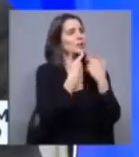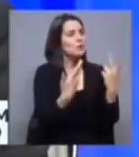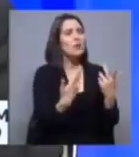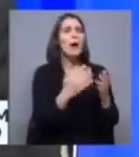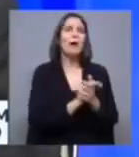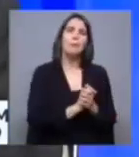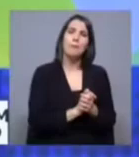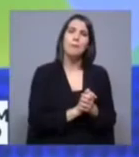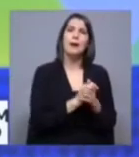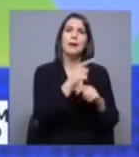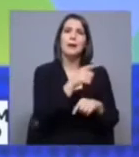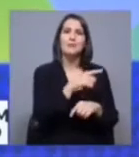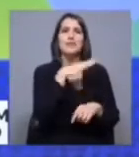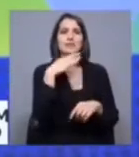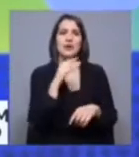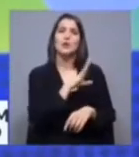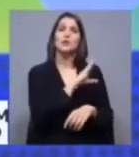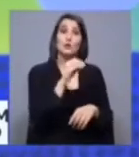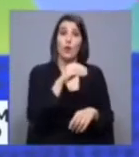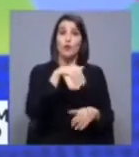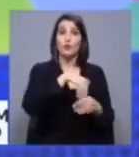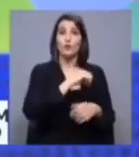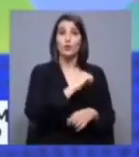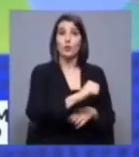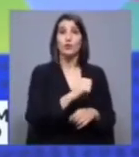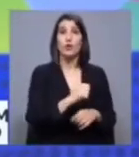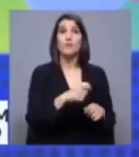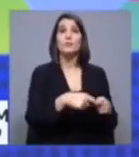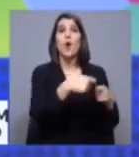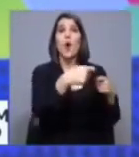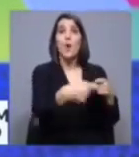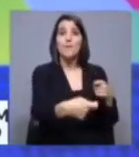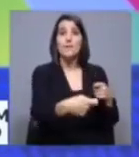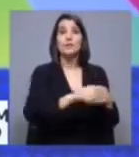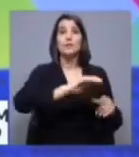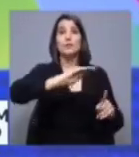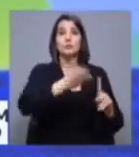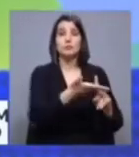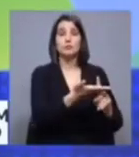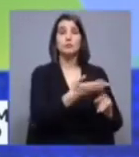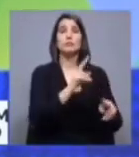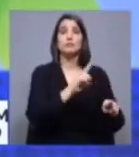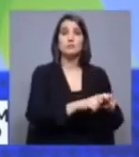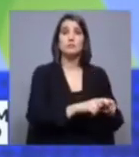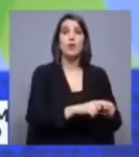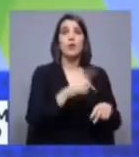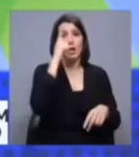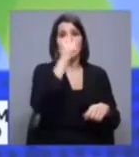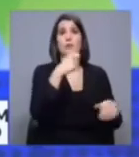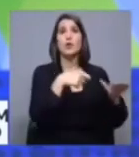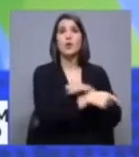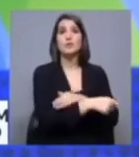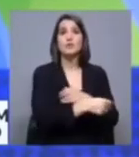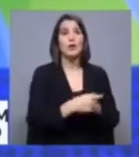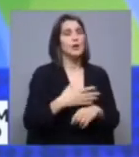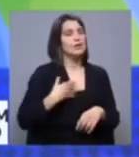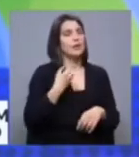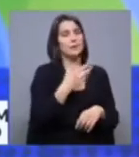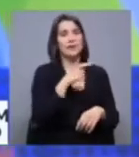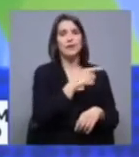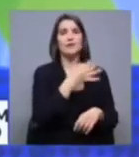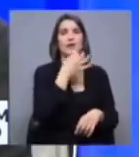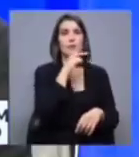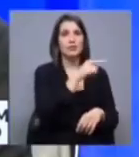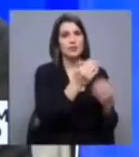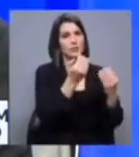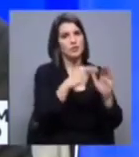É porque o João votou contra o aumento das penas nos crimes de corrupção, se calhar, por acreditar nisto. João, mas tenho uma má notícia para ti. Há crimes onde as penas funcionam, há outras